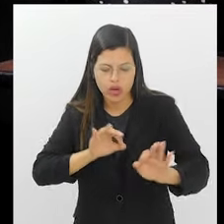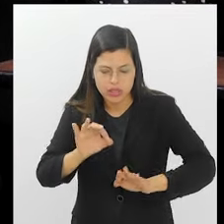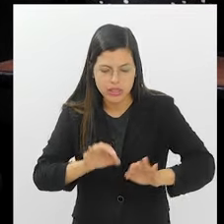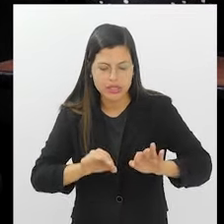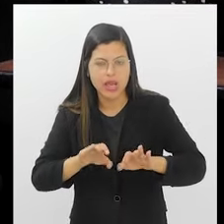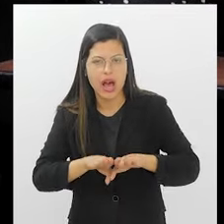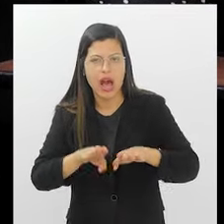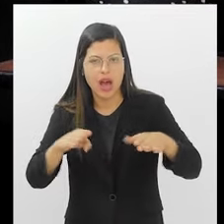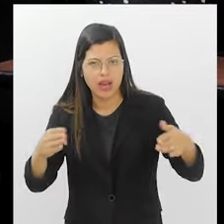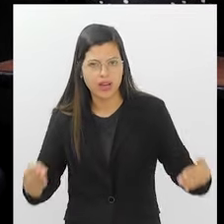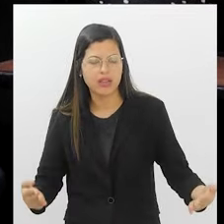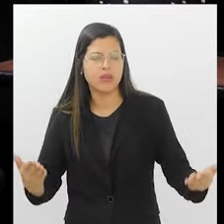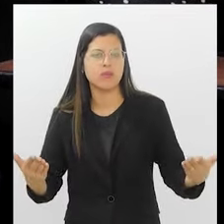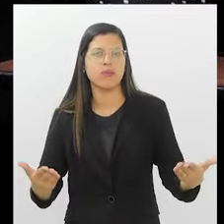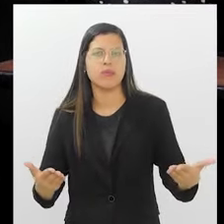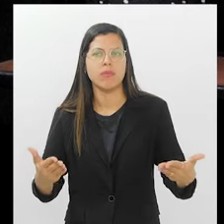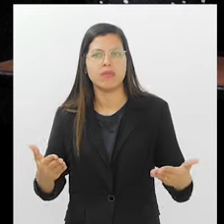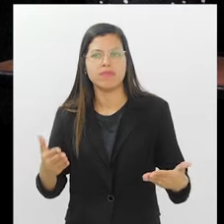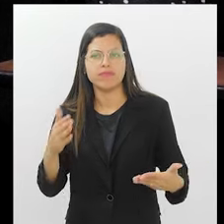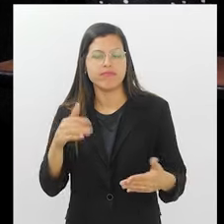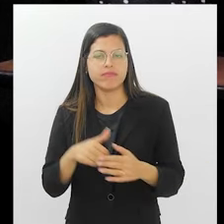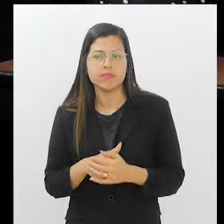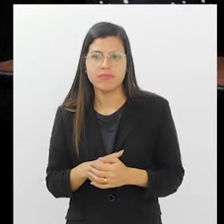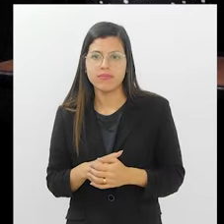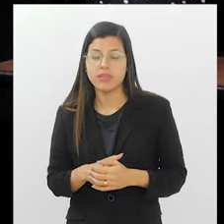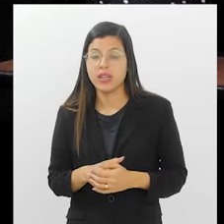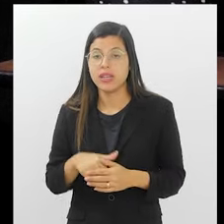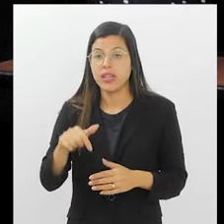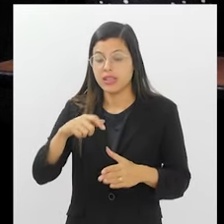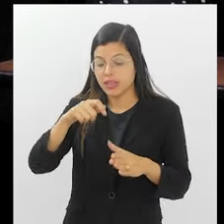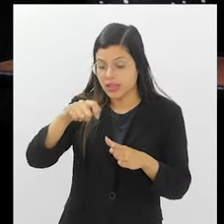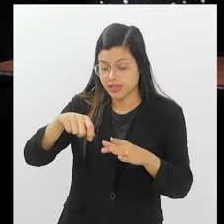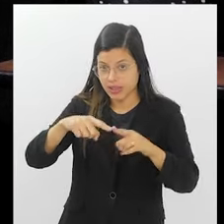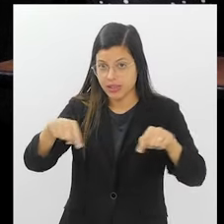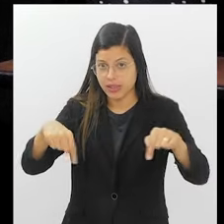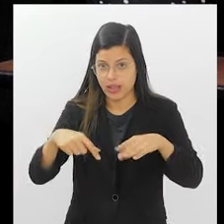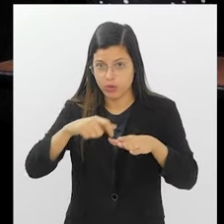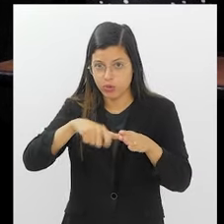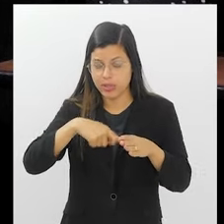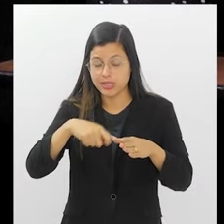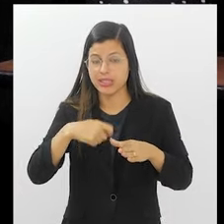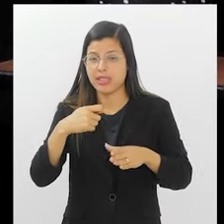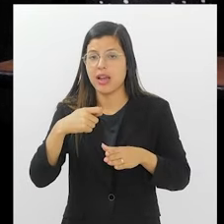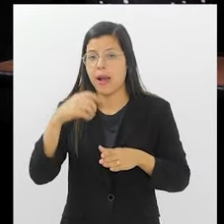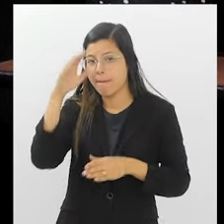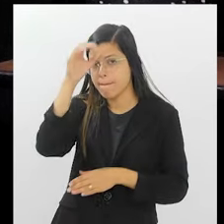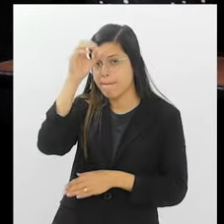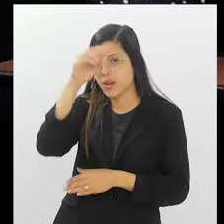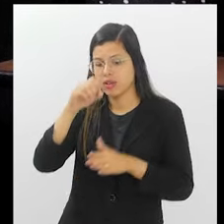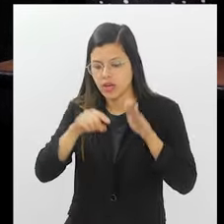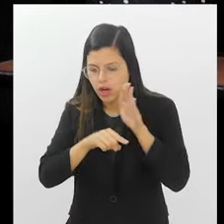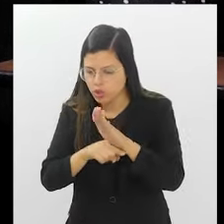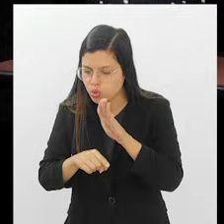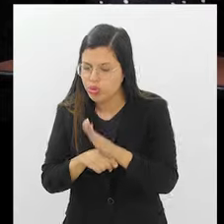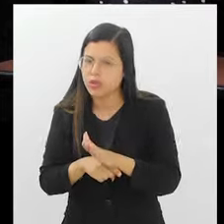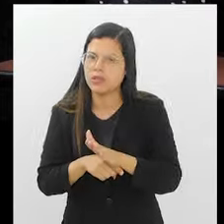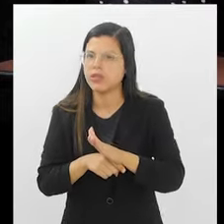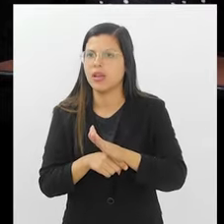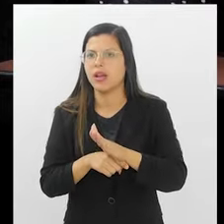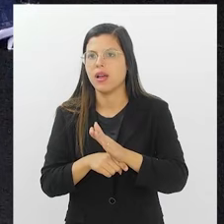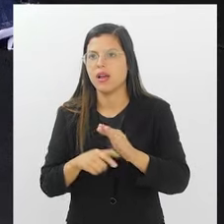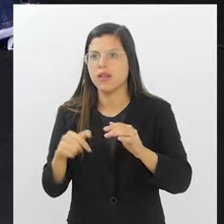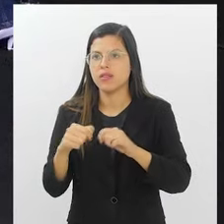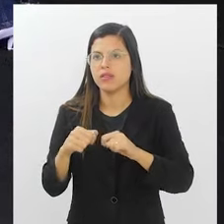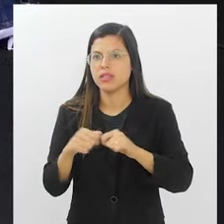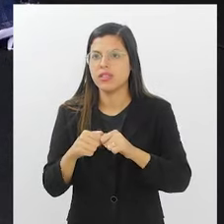aprende a passar roupa, aprende a amarrar o sapato, né? Então, na cozinha, ele aprende a ajudar em casa